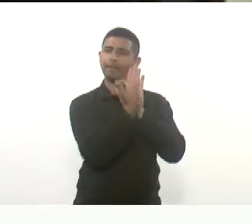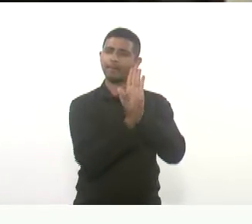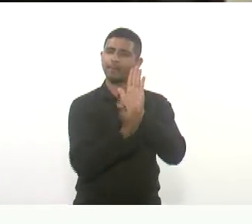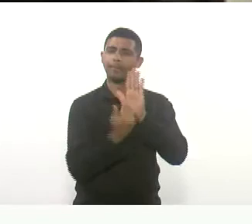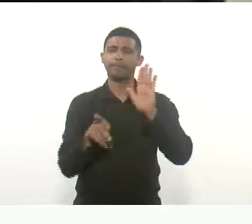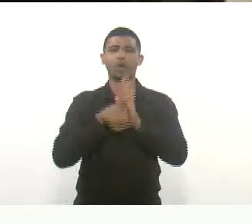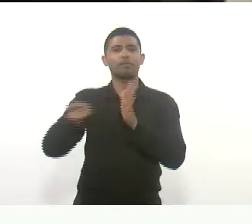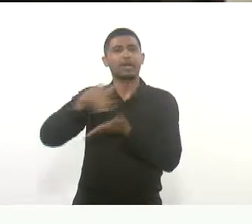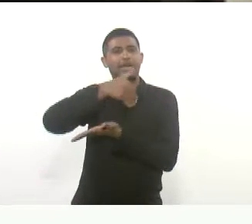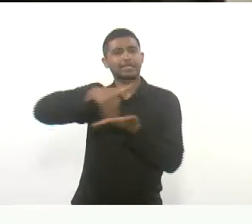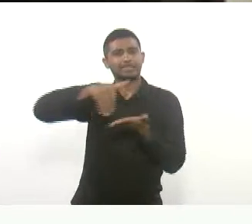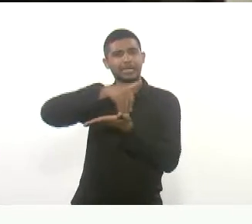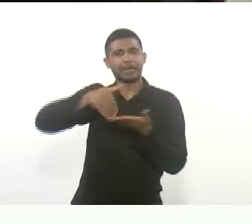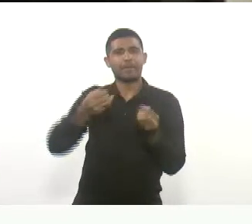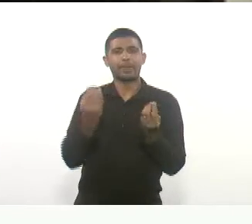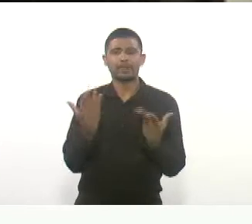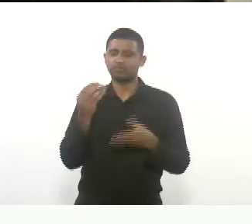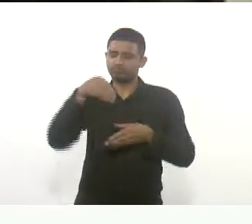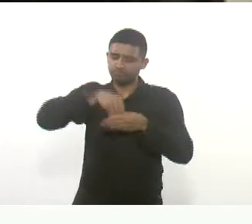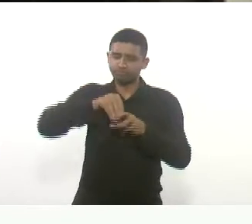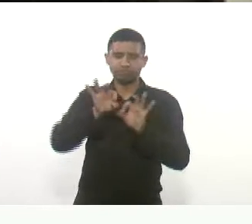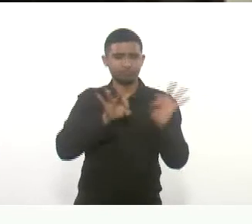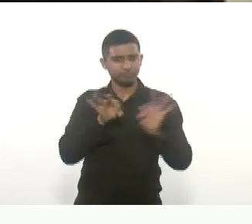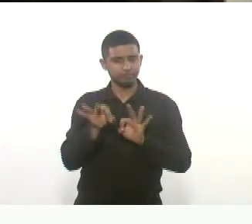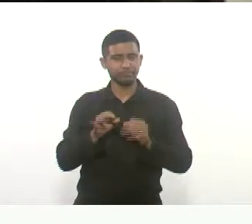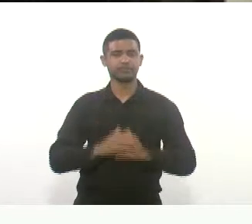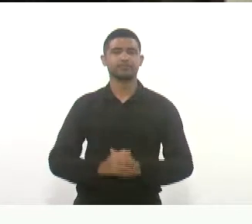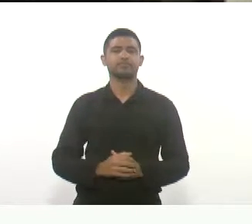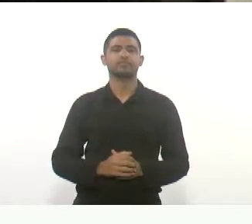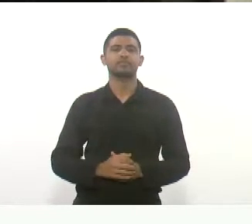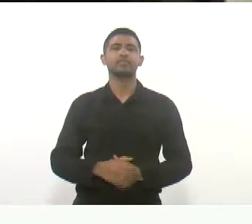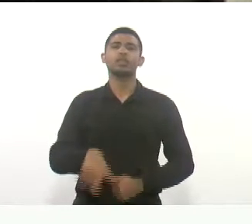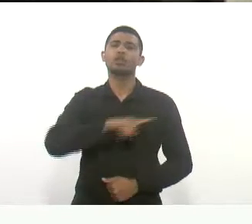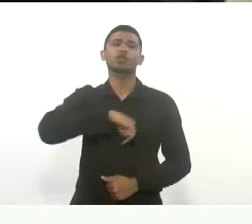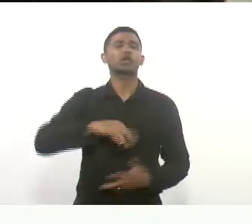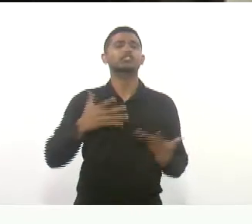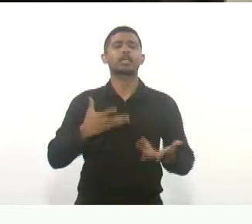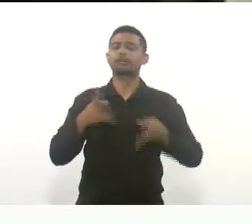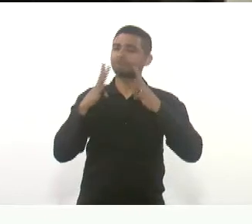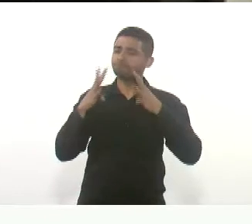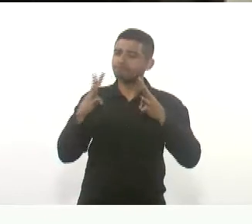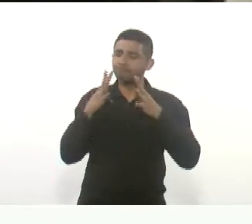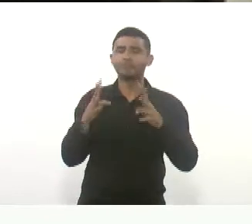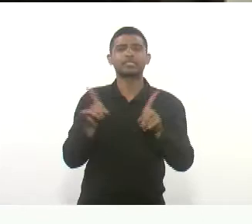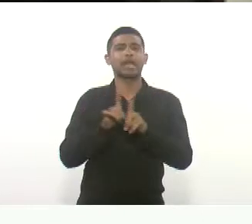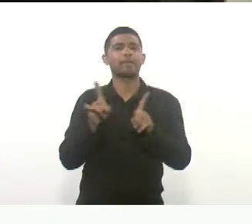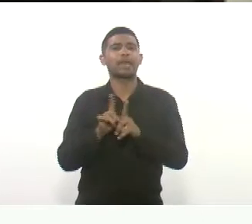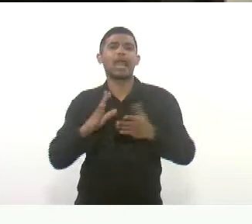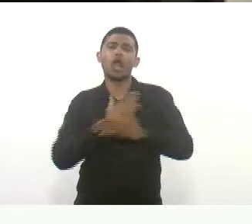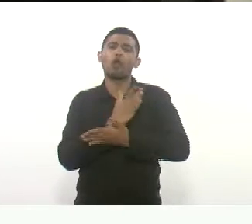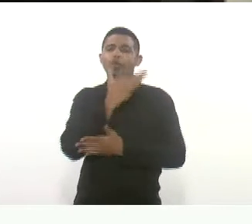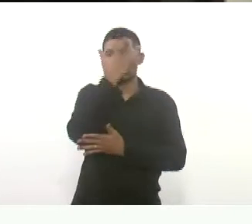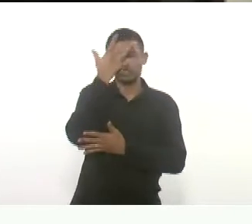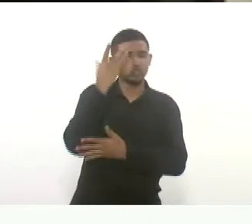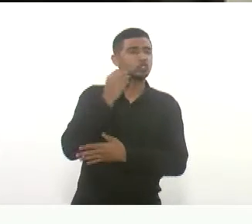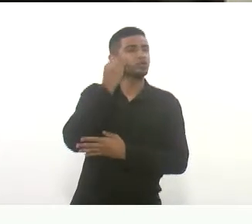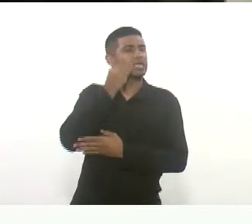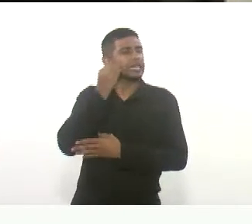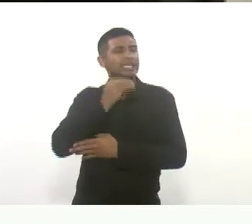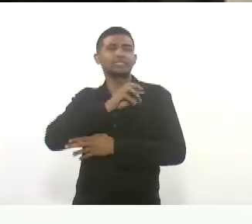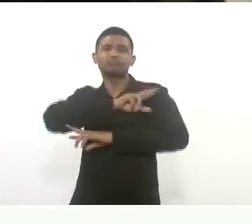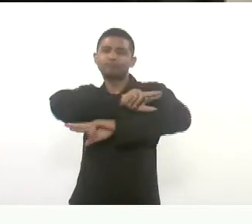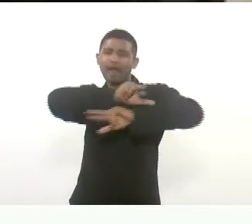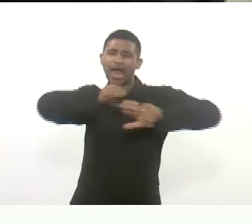para essa implantação, e a gente quer escutar também pessoas com outras experiências em outros